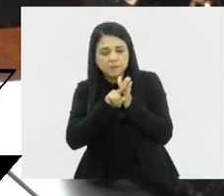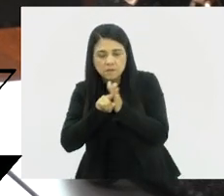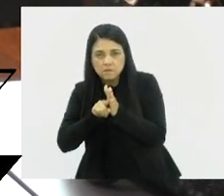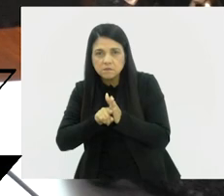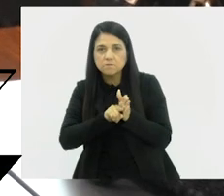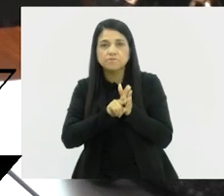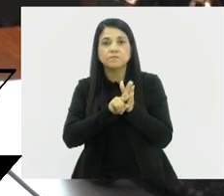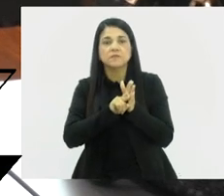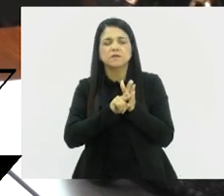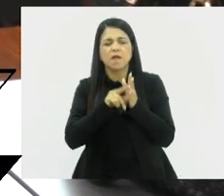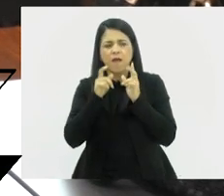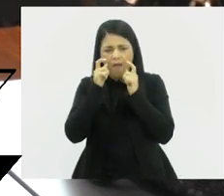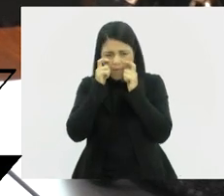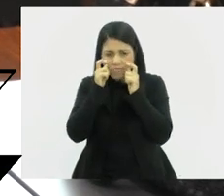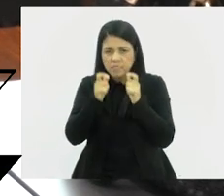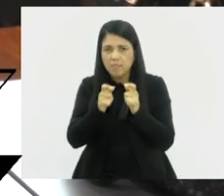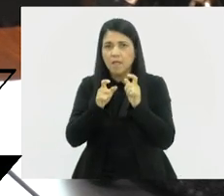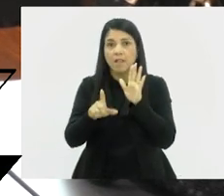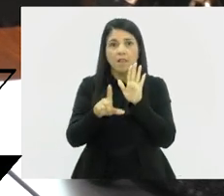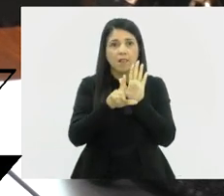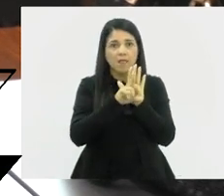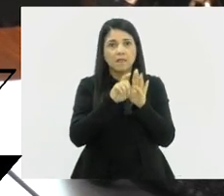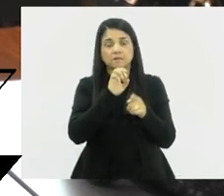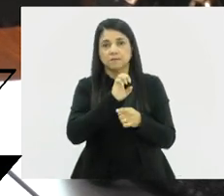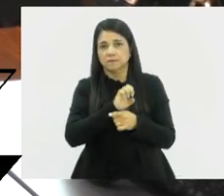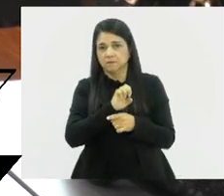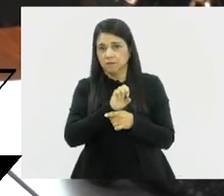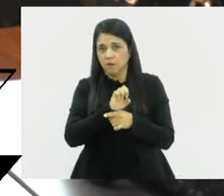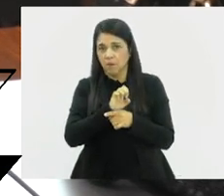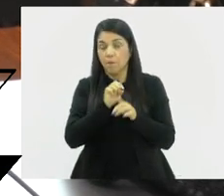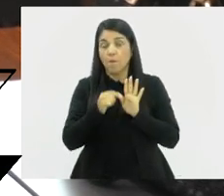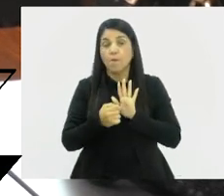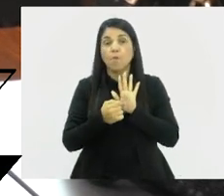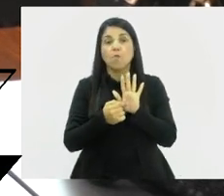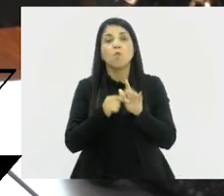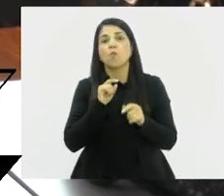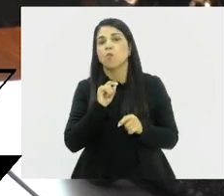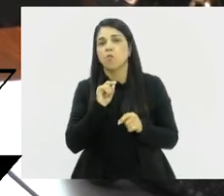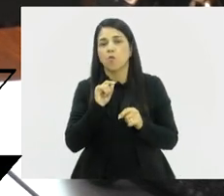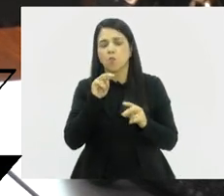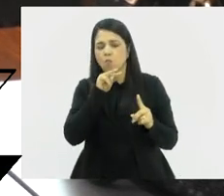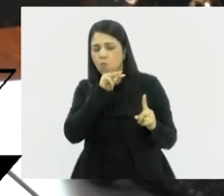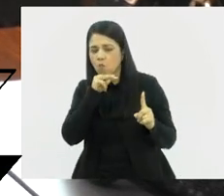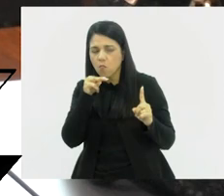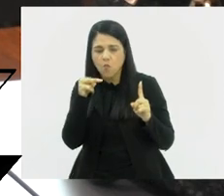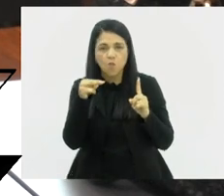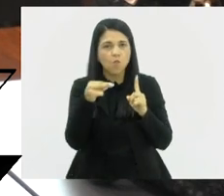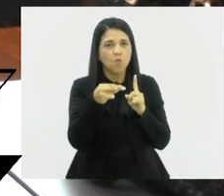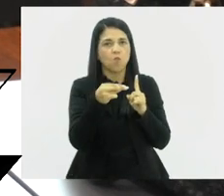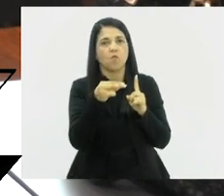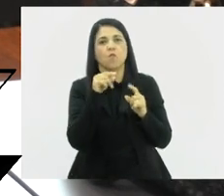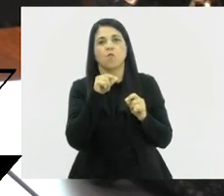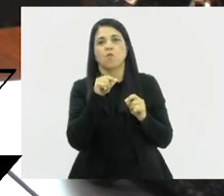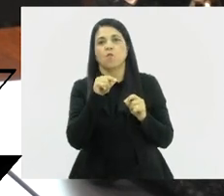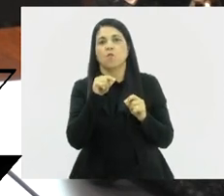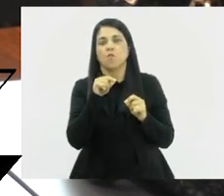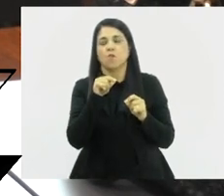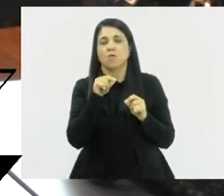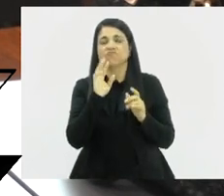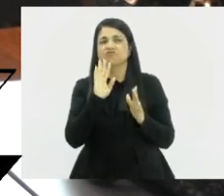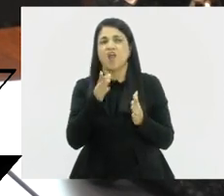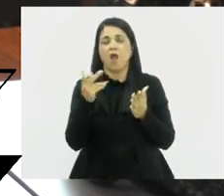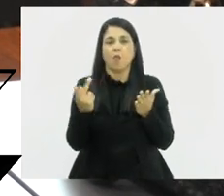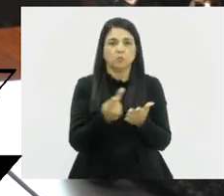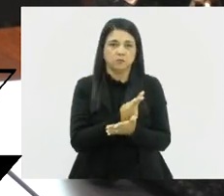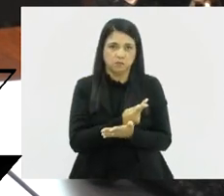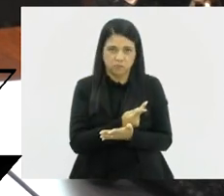justamente as legislações estaduais, elas trazem o olhar mais para quando o fato já aconteceu